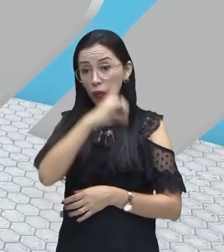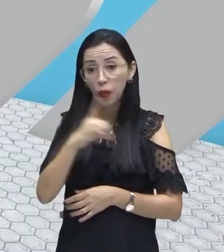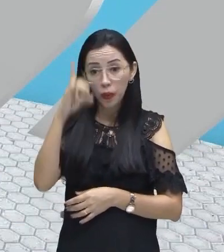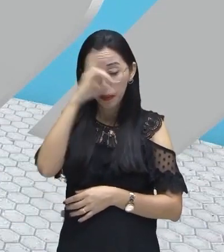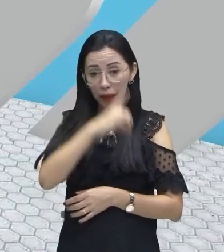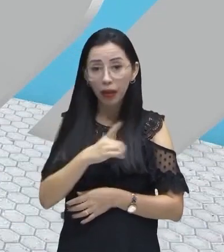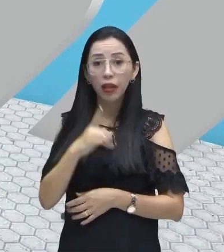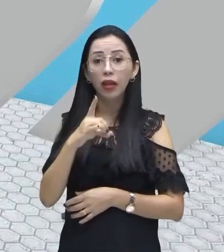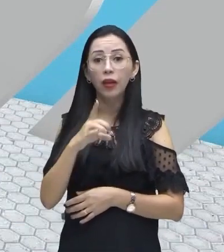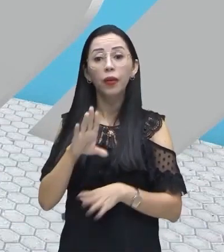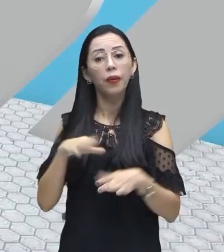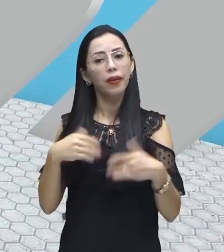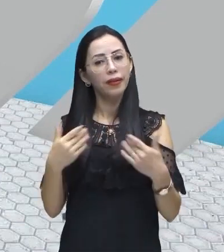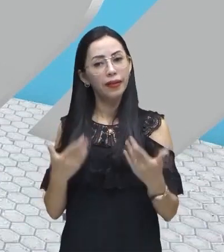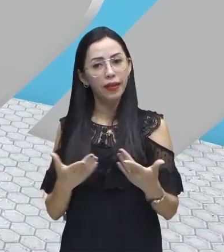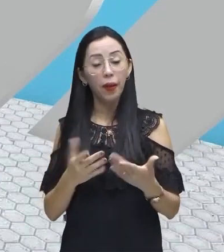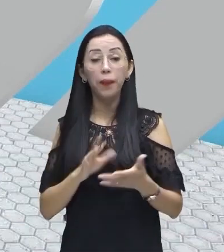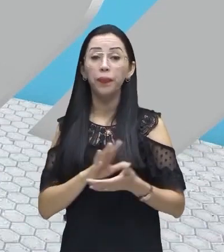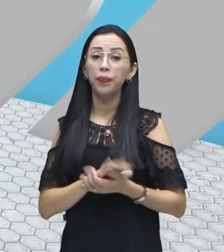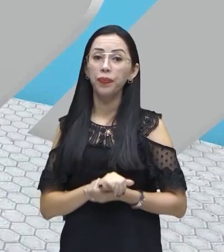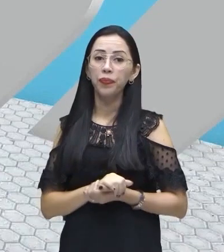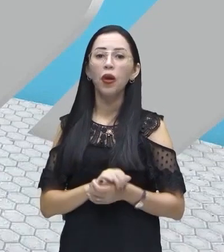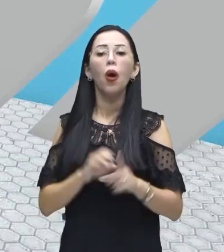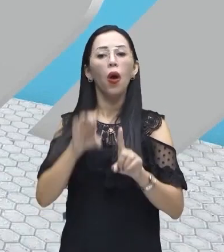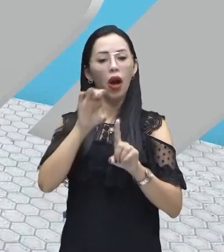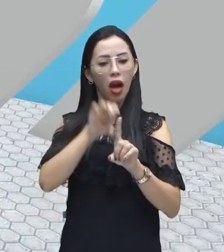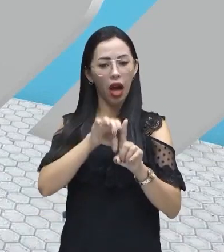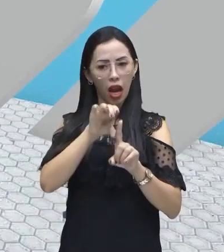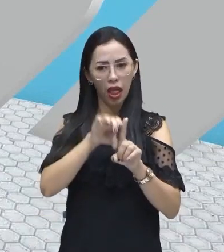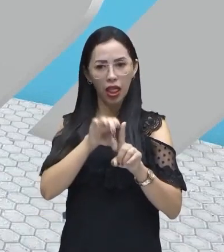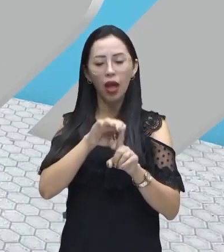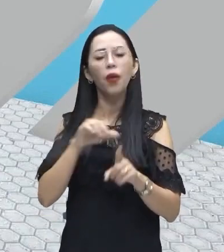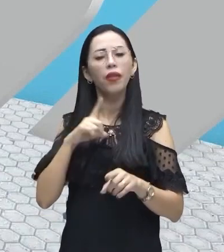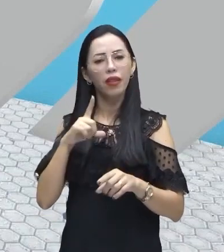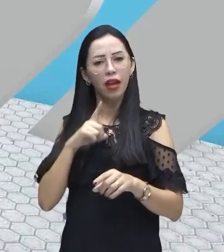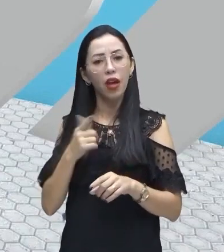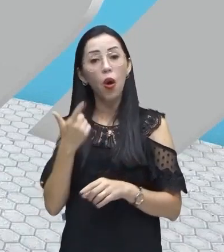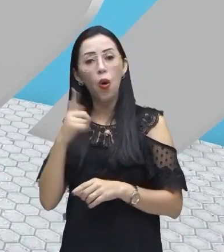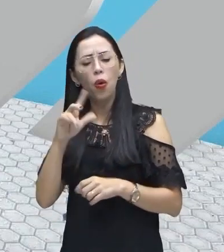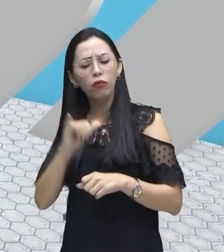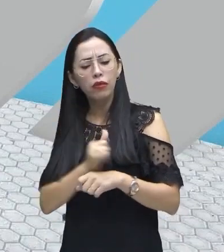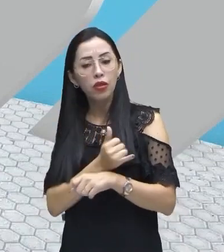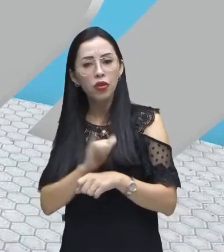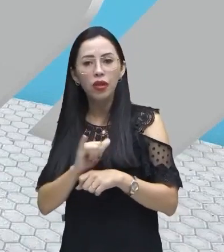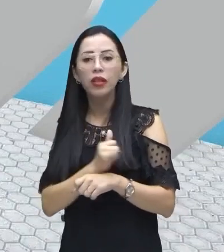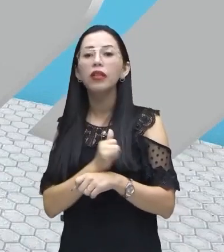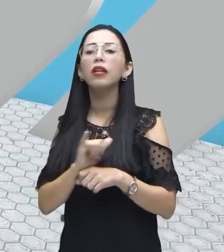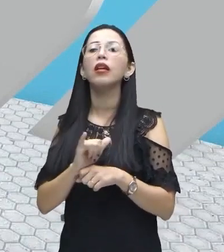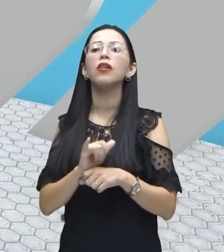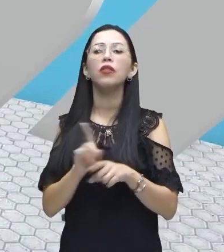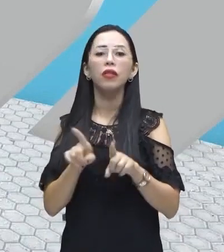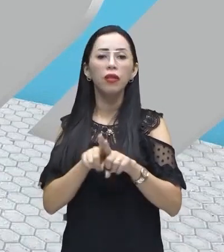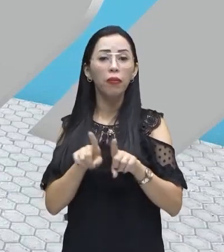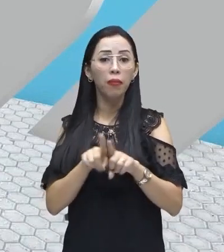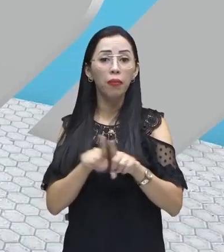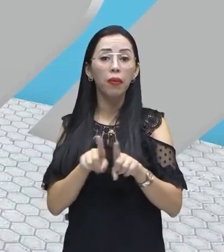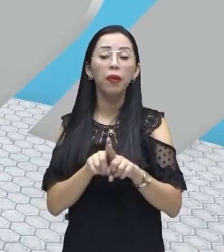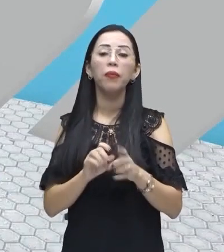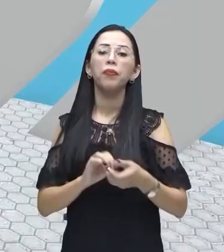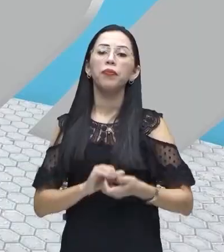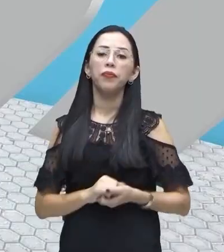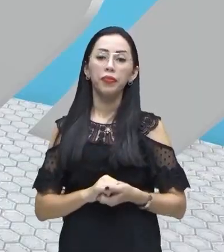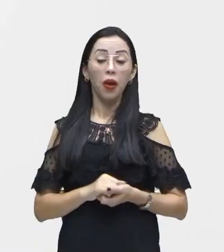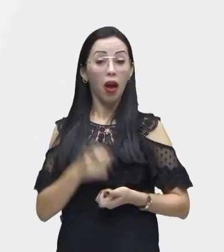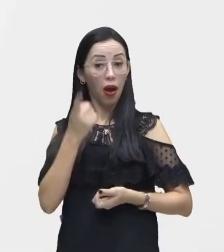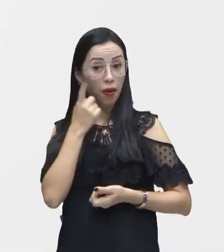seja, no calendário nós temos outras medidas de tempo. E o total de dias de um ano, professor? Nós vamos ver daqui a pouco. Então, de olho